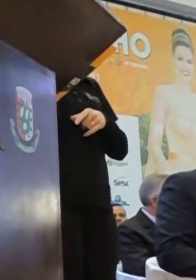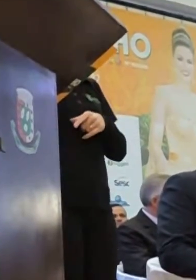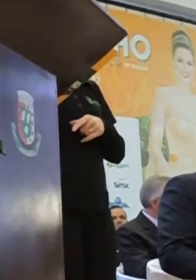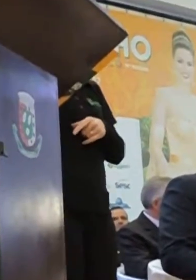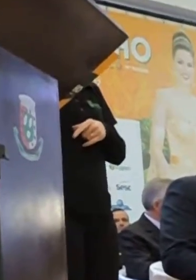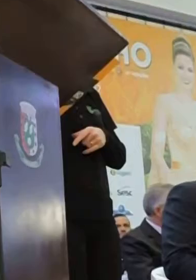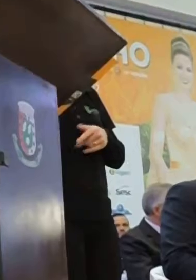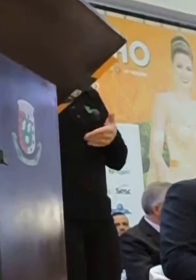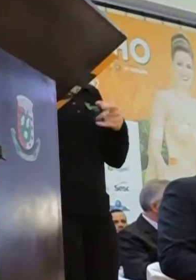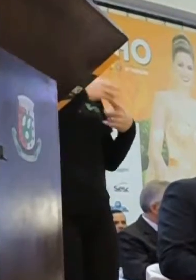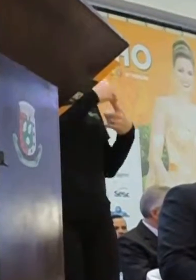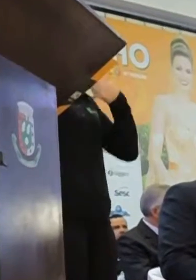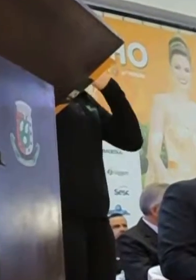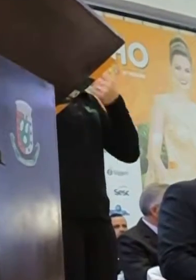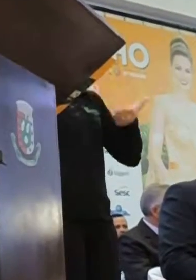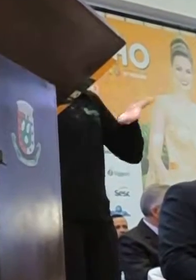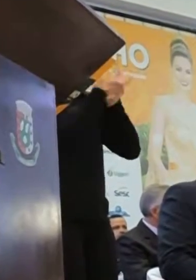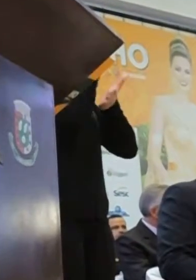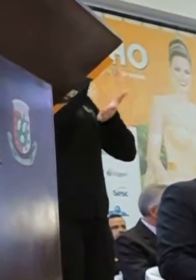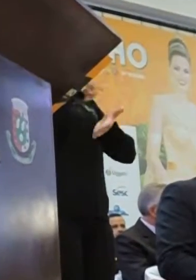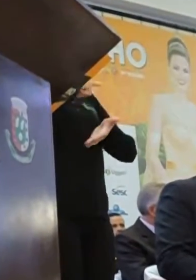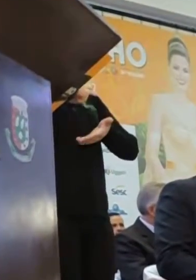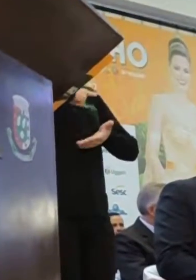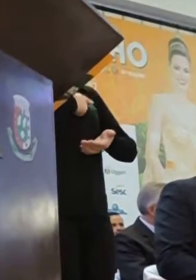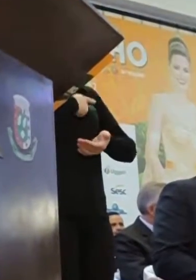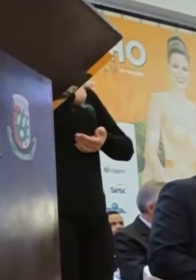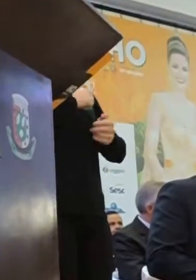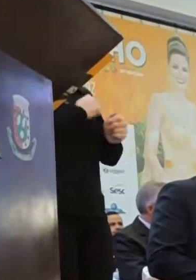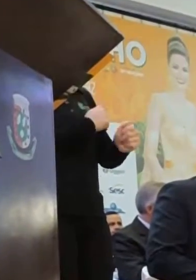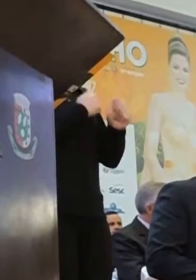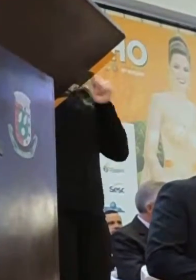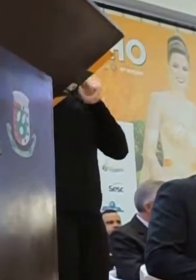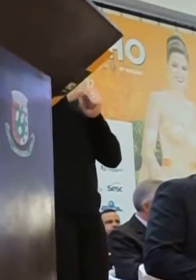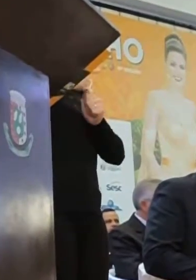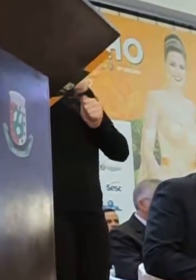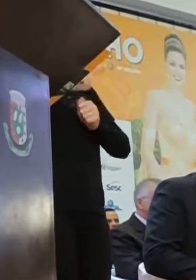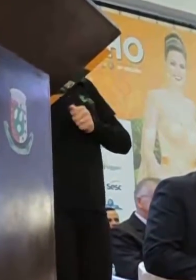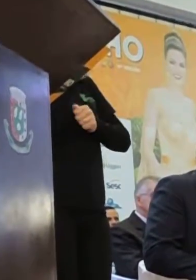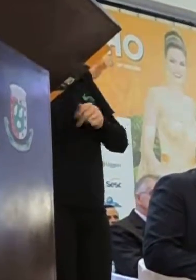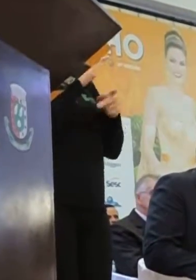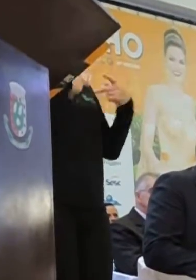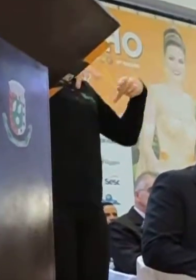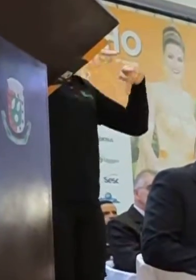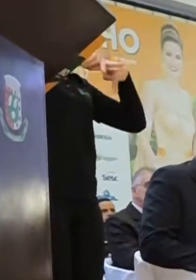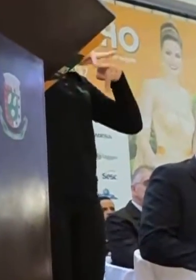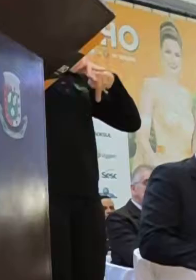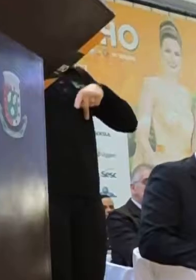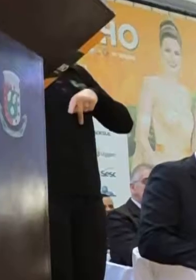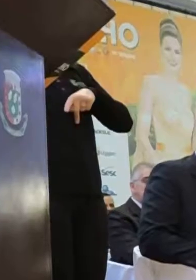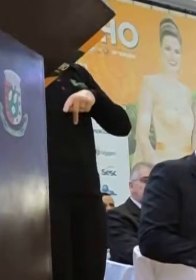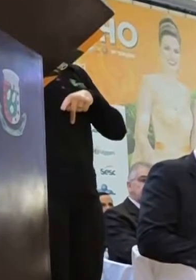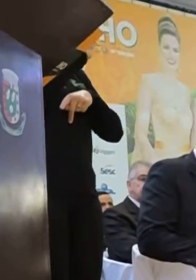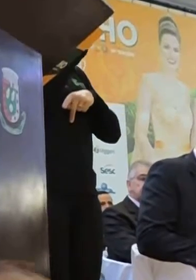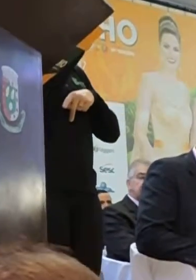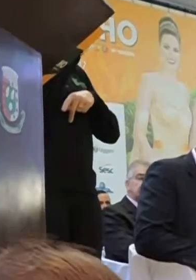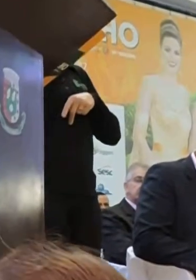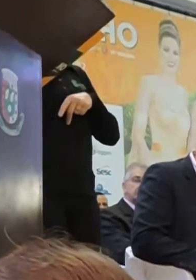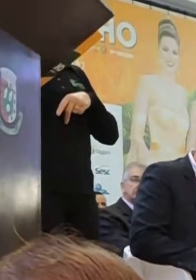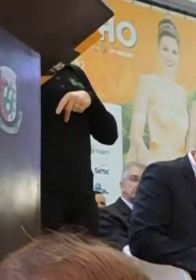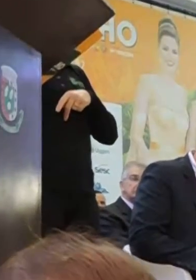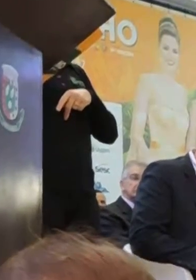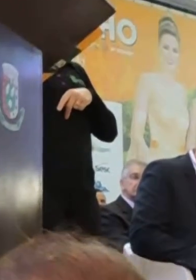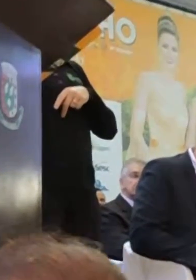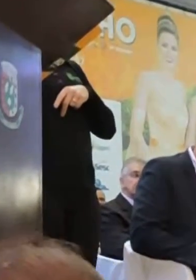foi um dos principais instrumentos da resistência utilizada pelo povo guarani contra o domínio de espanhóis